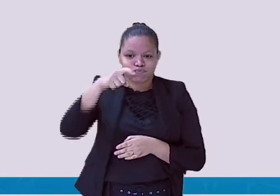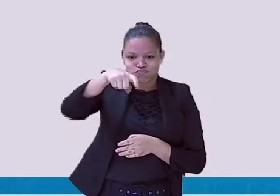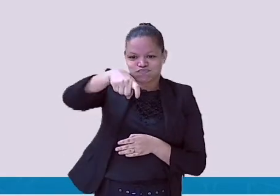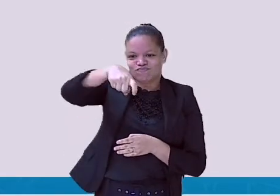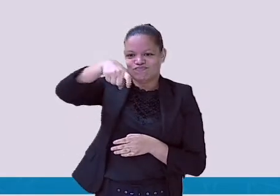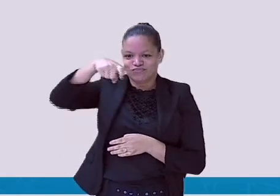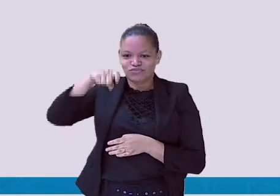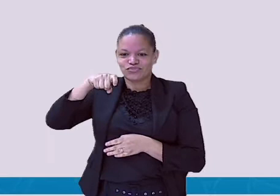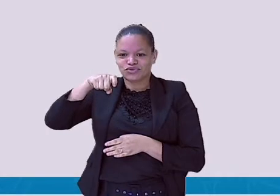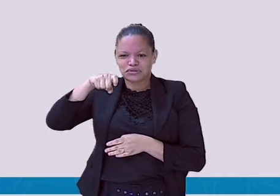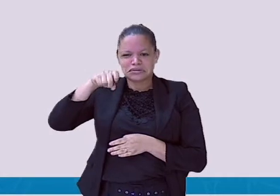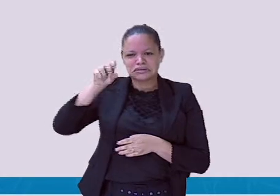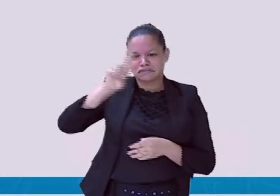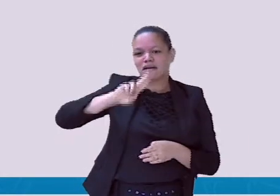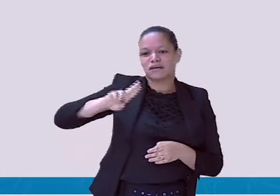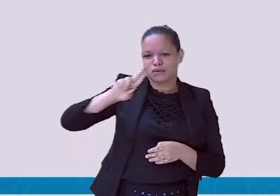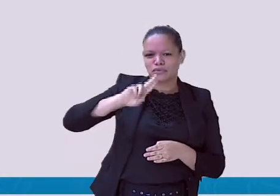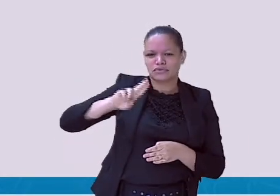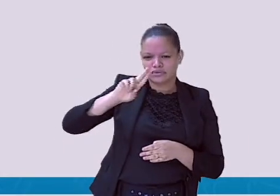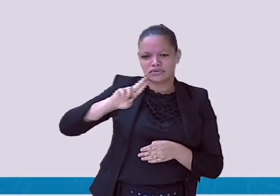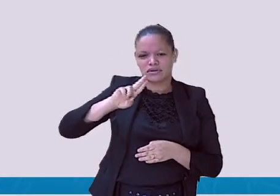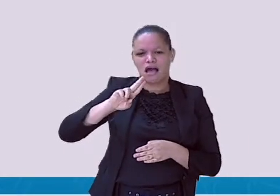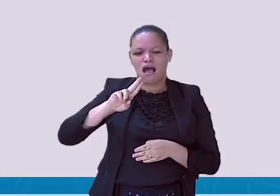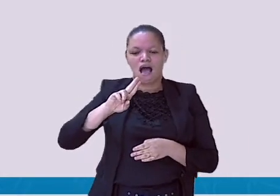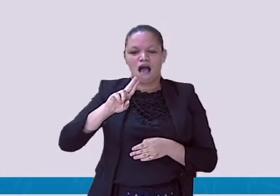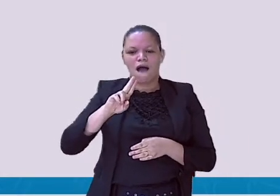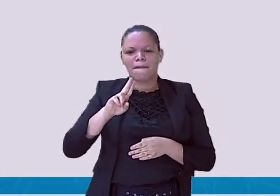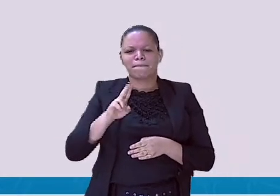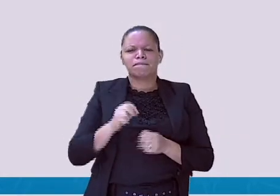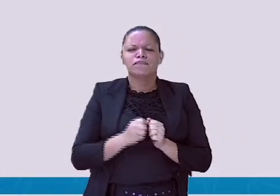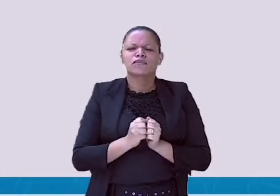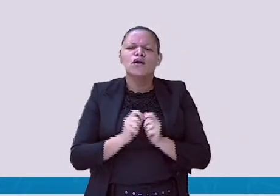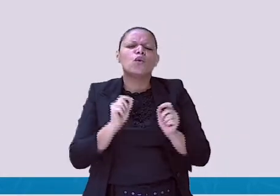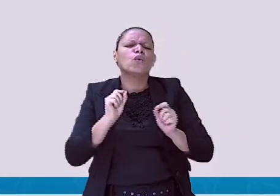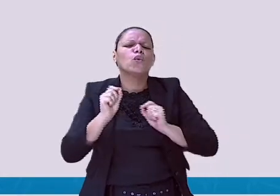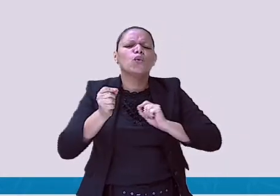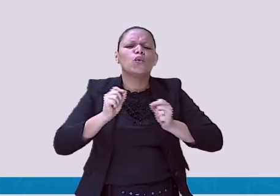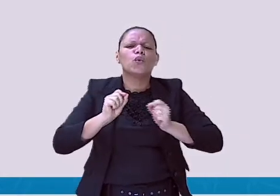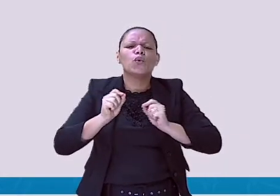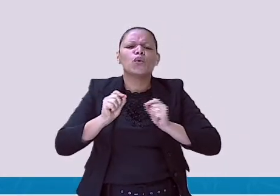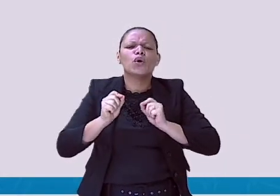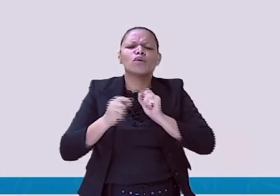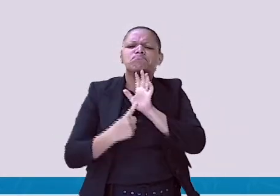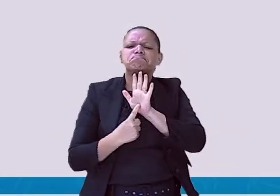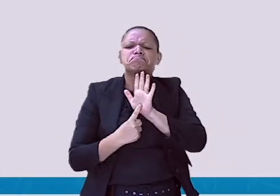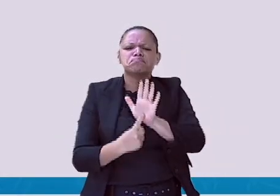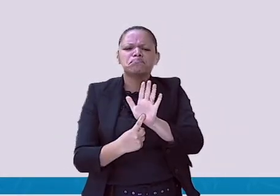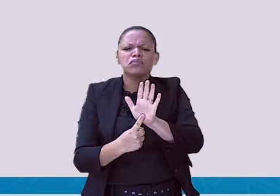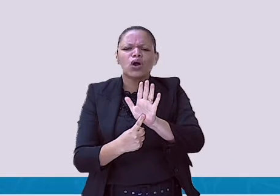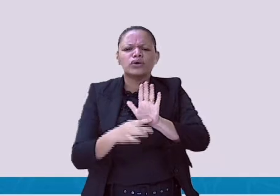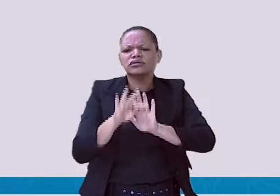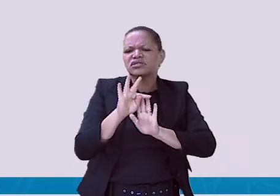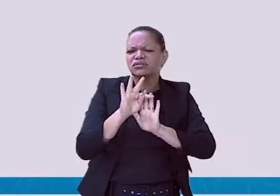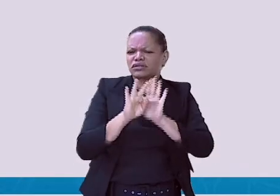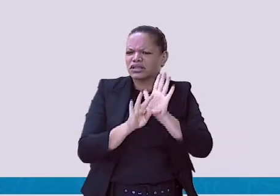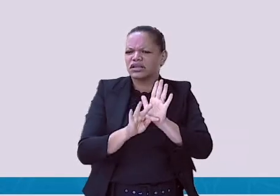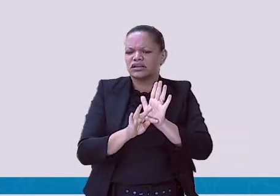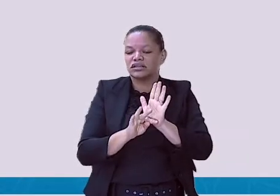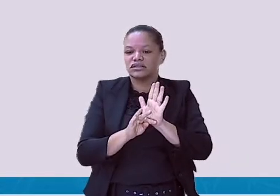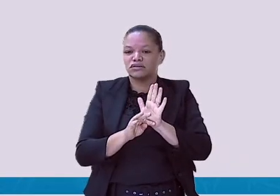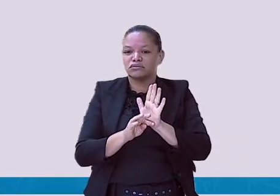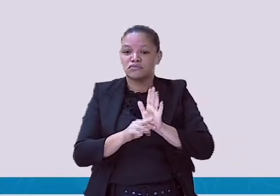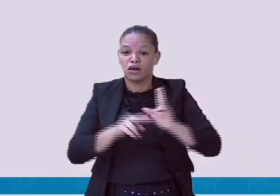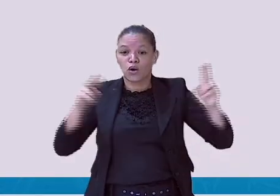texto narrativo. Geralmente, o texto narrativo, vamos relembrar aqui, ele é um texto que